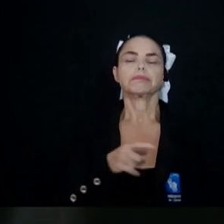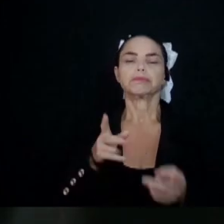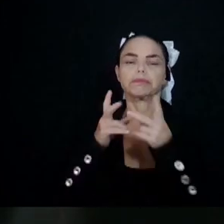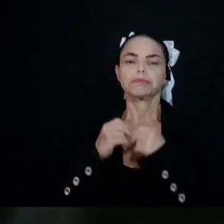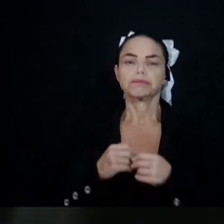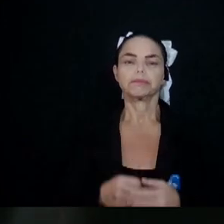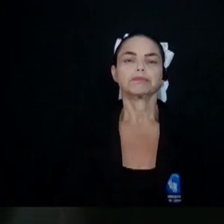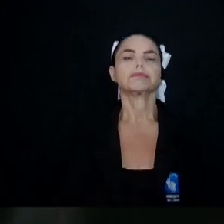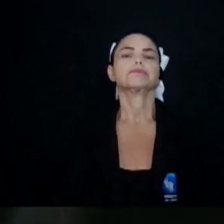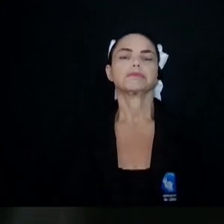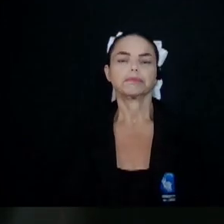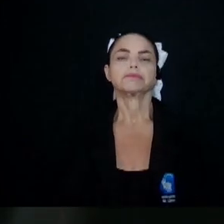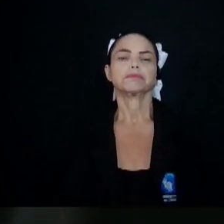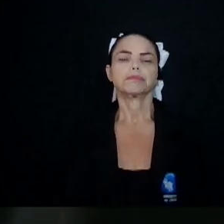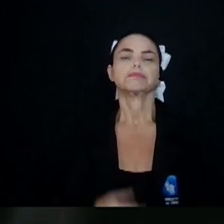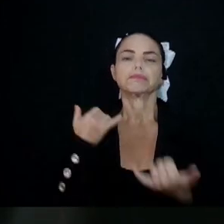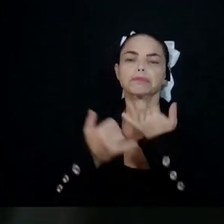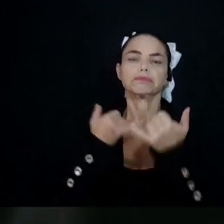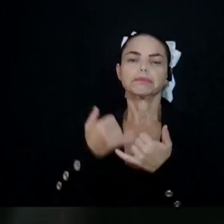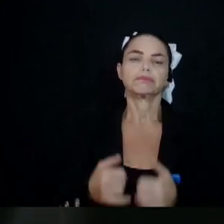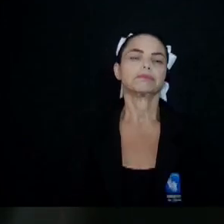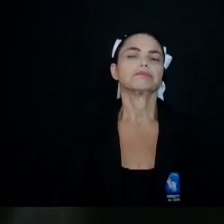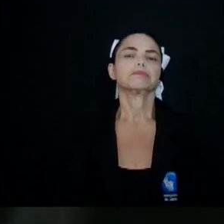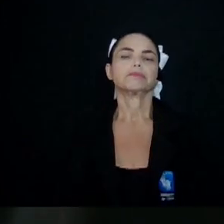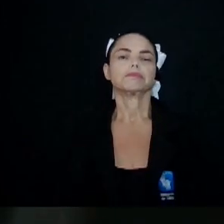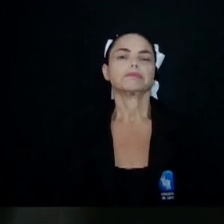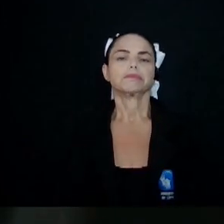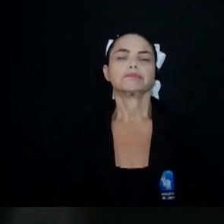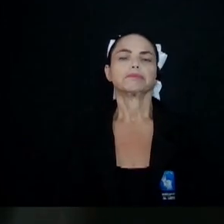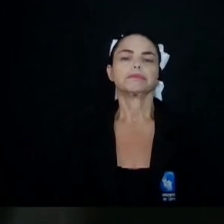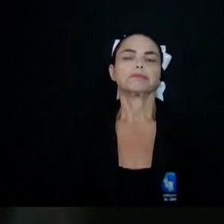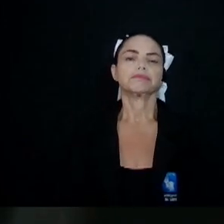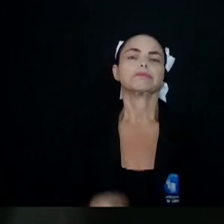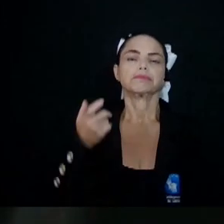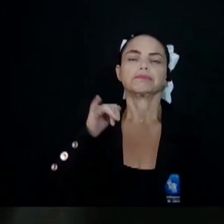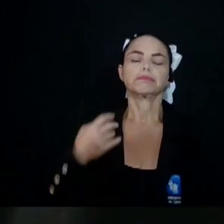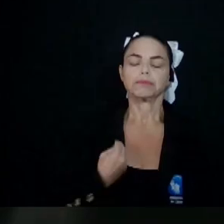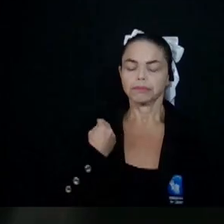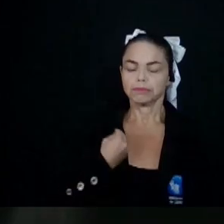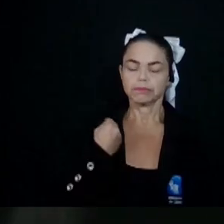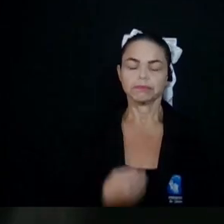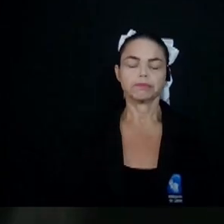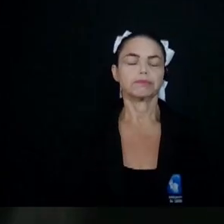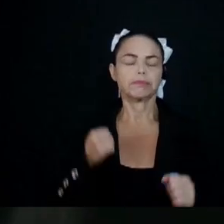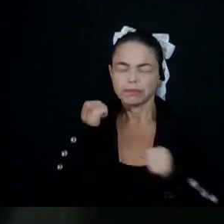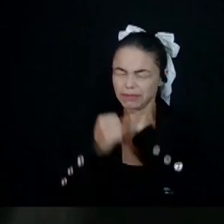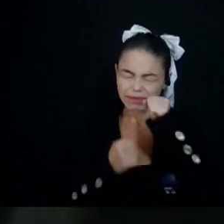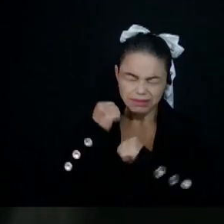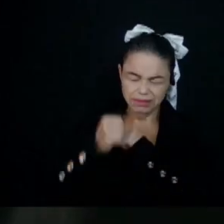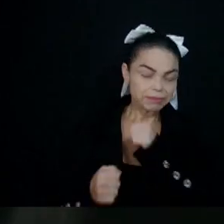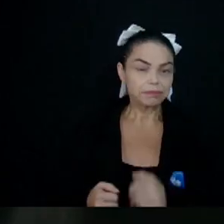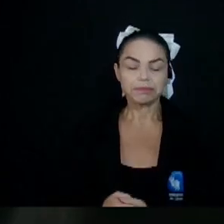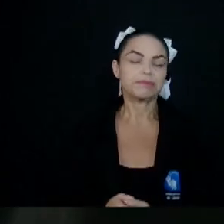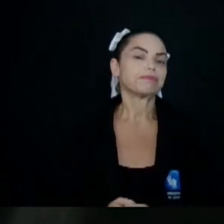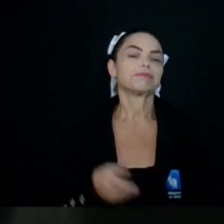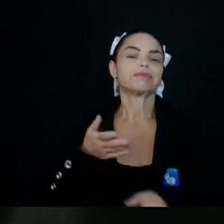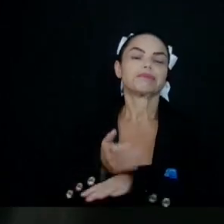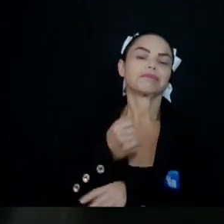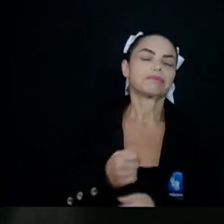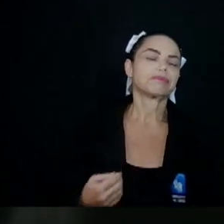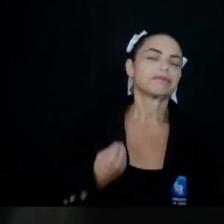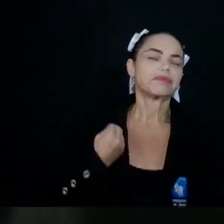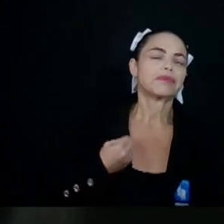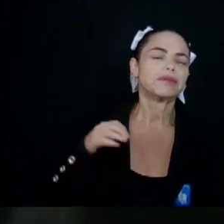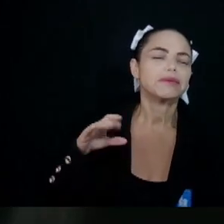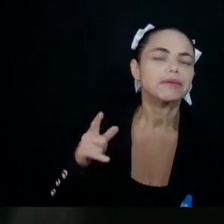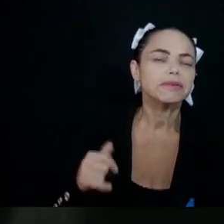Criança precisa brincar, precisa ser criança, precisa aproveitar a vida, correr na rua como antes, né? Claro que, né, vamos